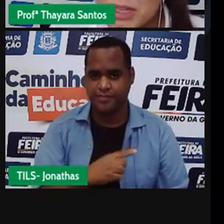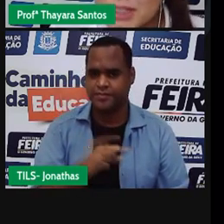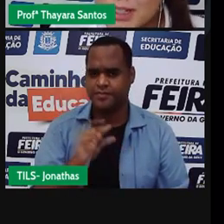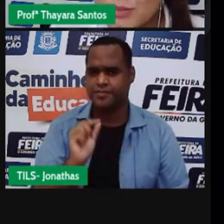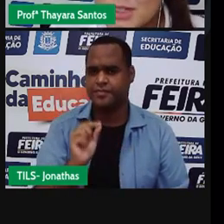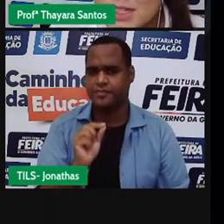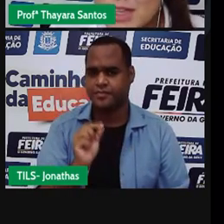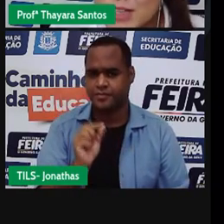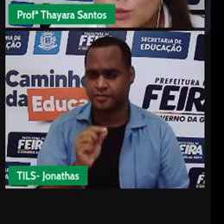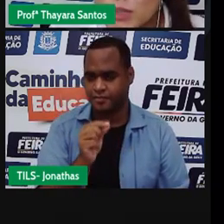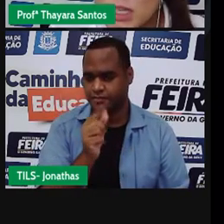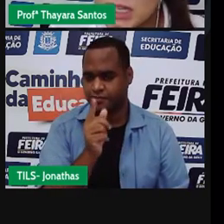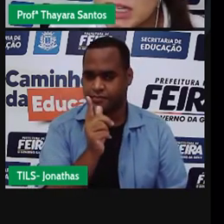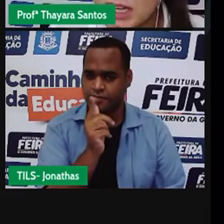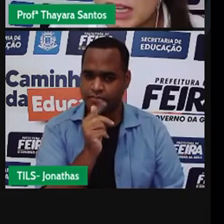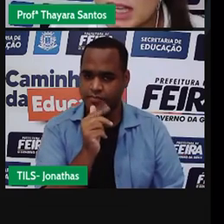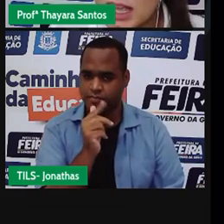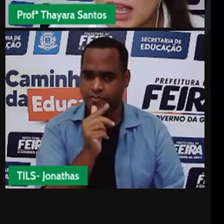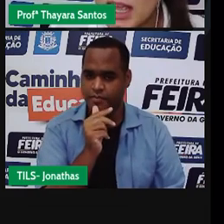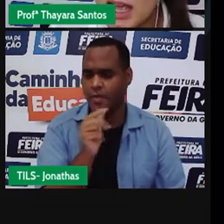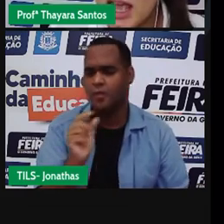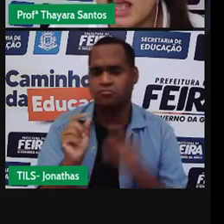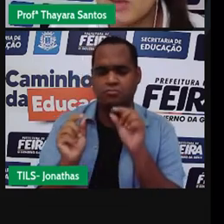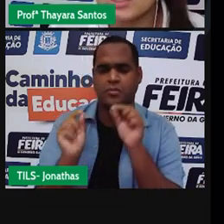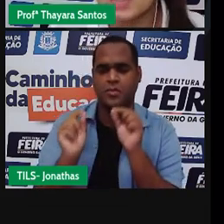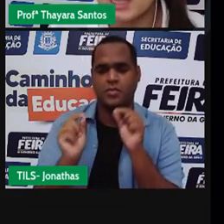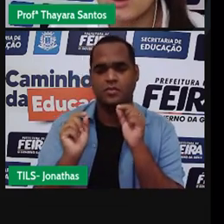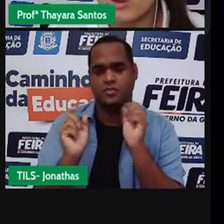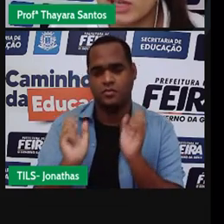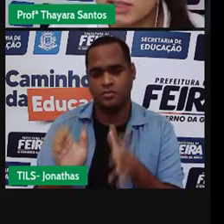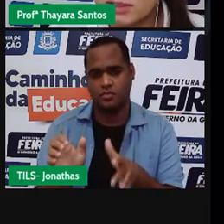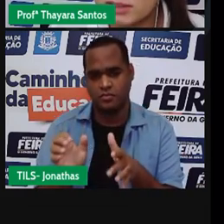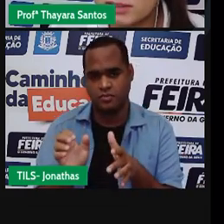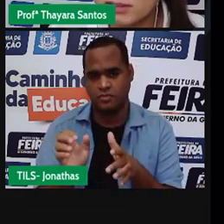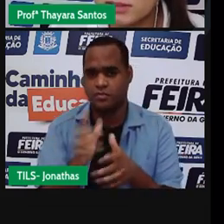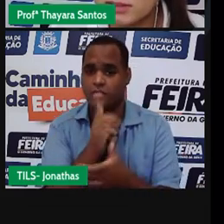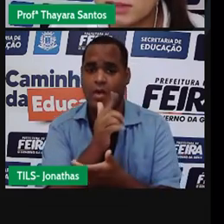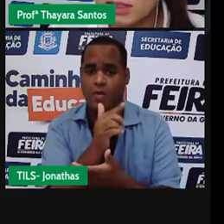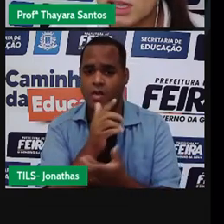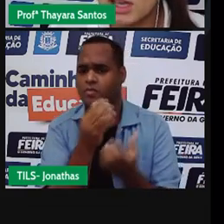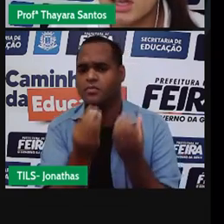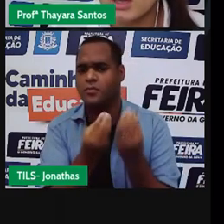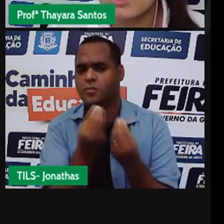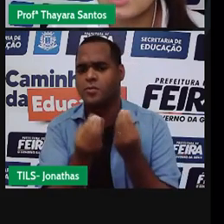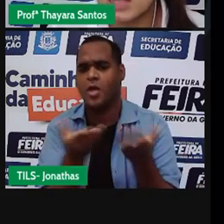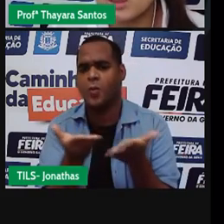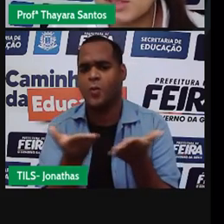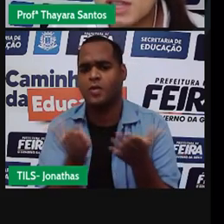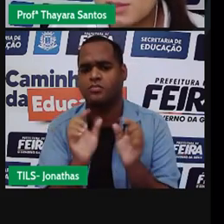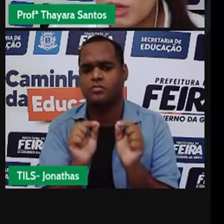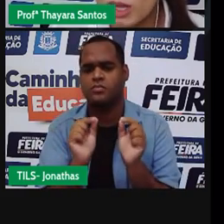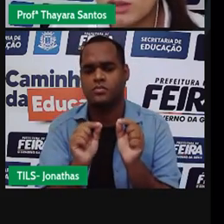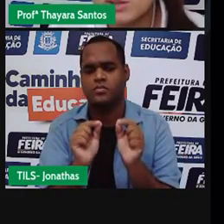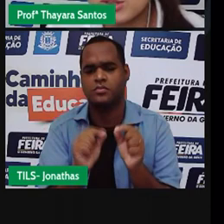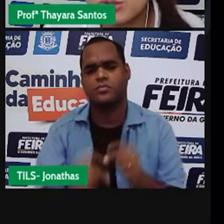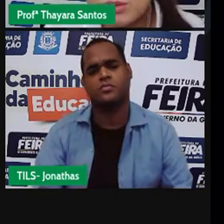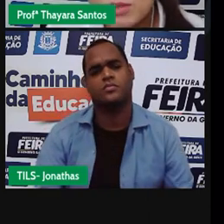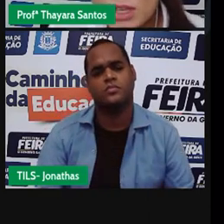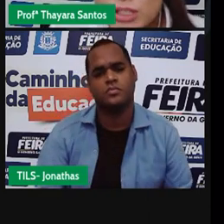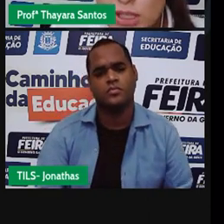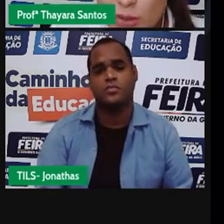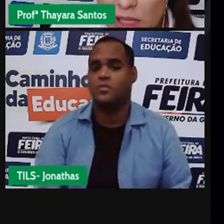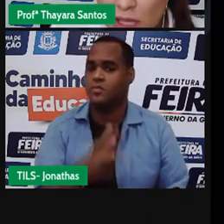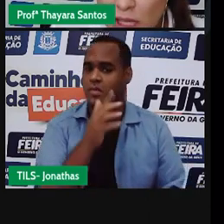estado da matéria que vocês acham que a água está agora? Os átomos das moléculas